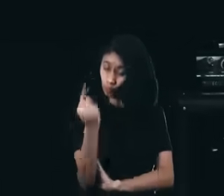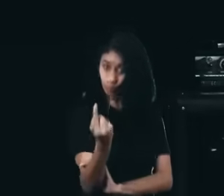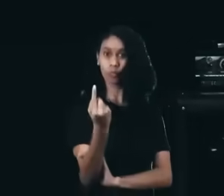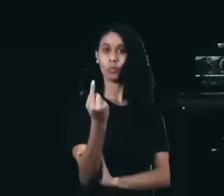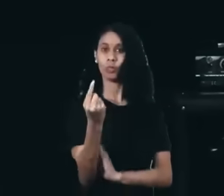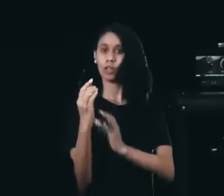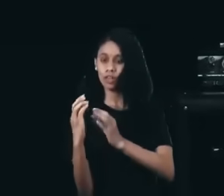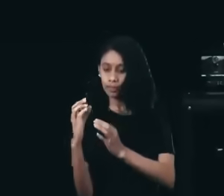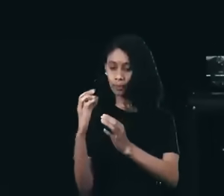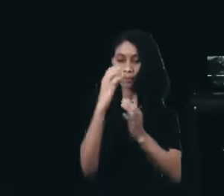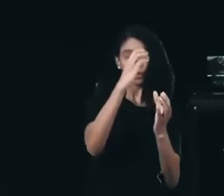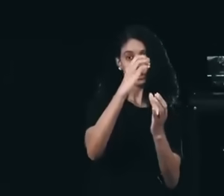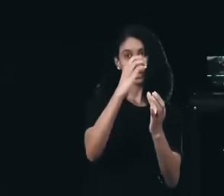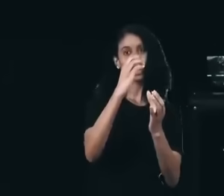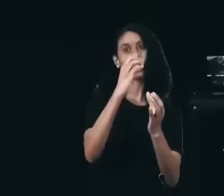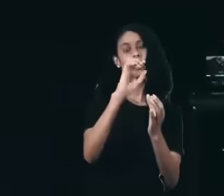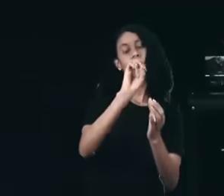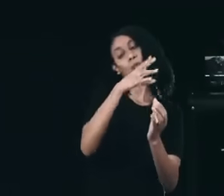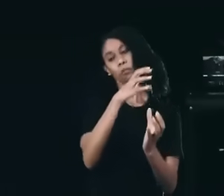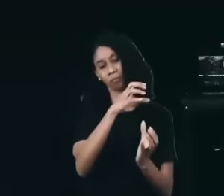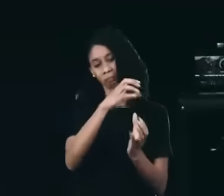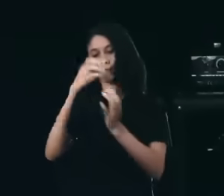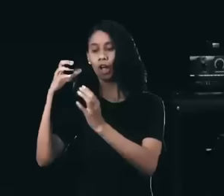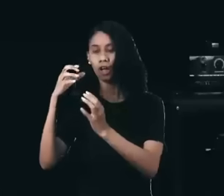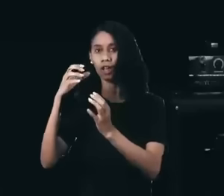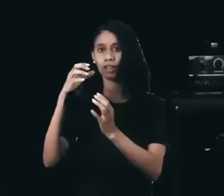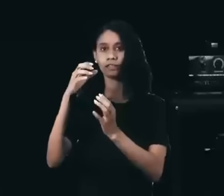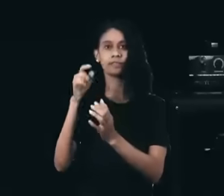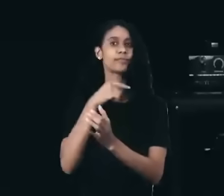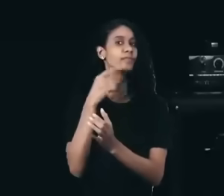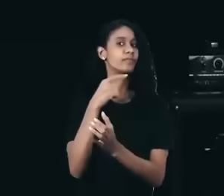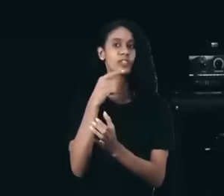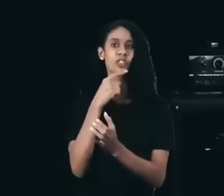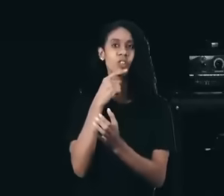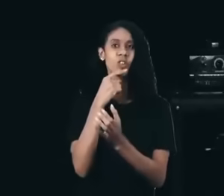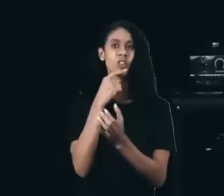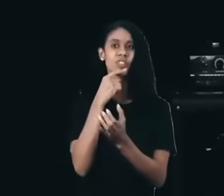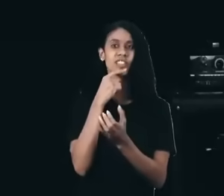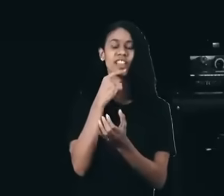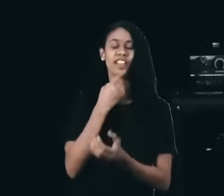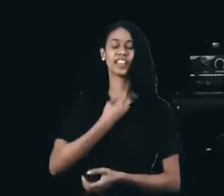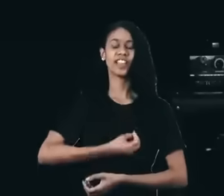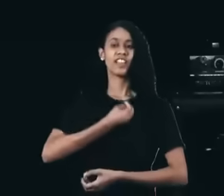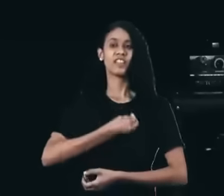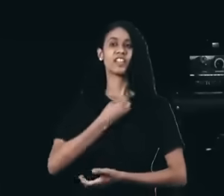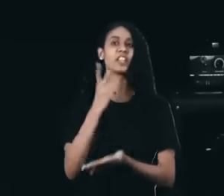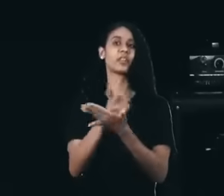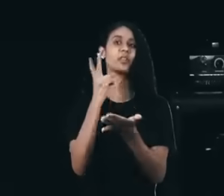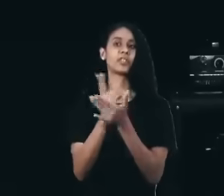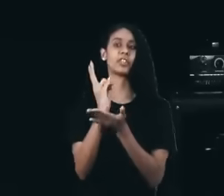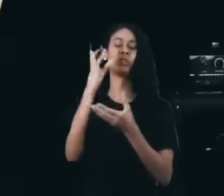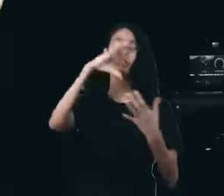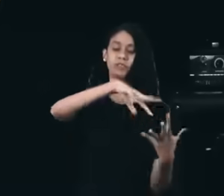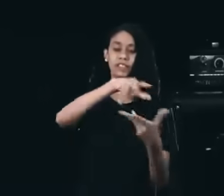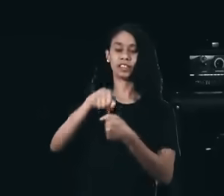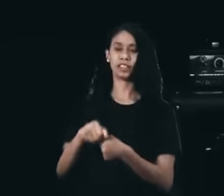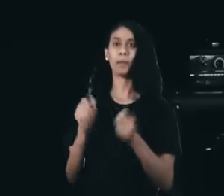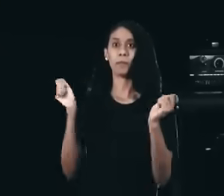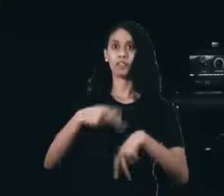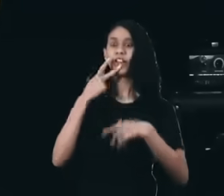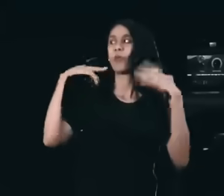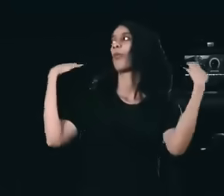0,00000000000000001 para a direita ou para a esquerda, ela não consegue manter a vida na Terra. Você pode dizer